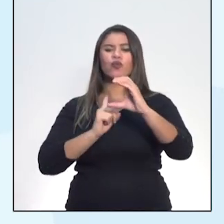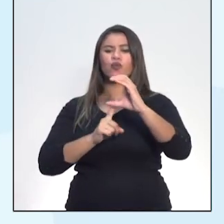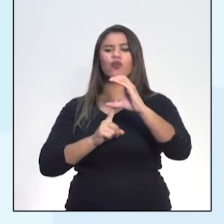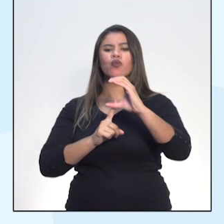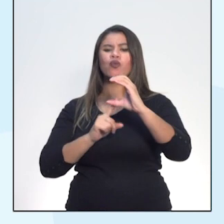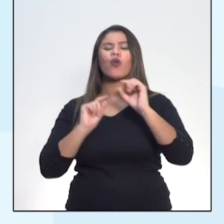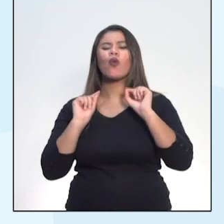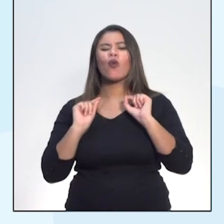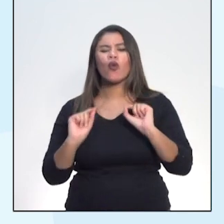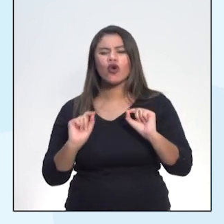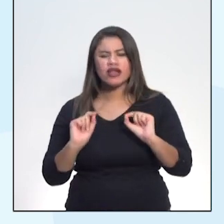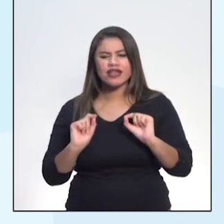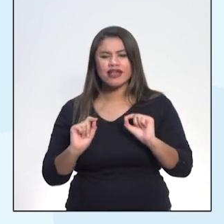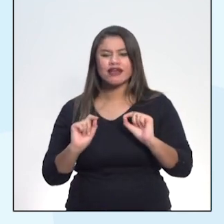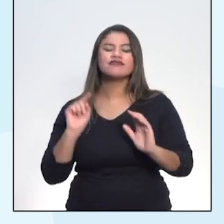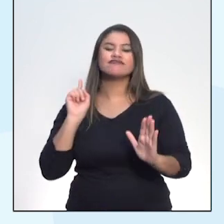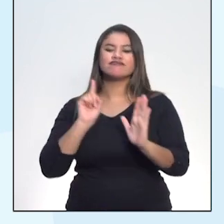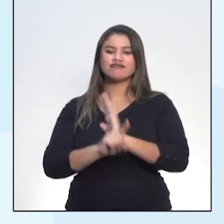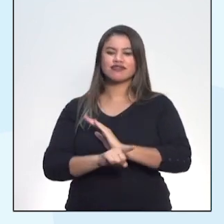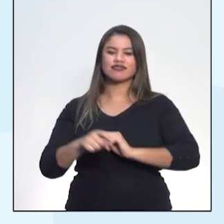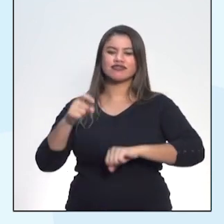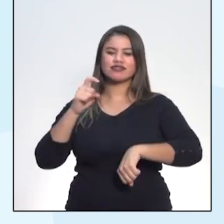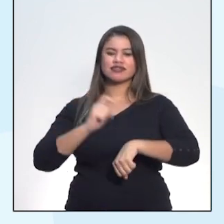Essa pergunta está lançada.